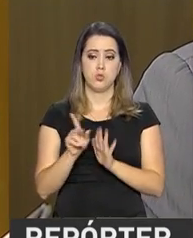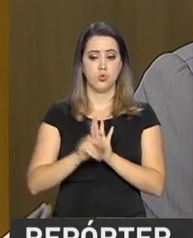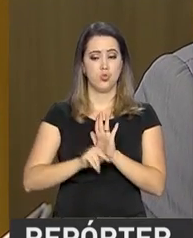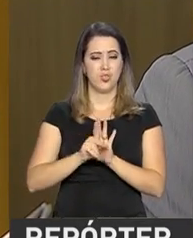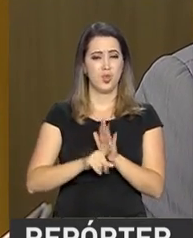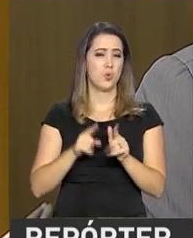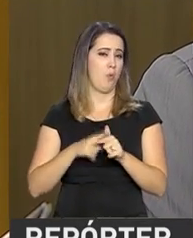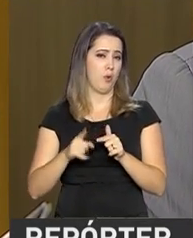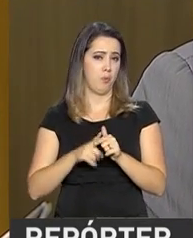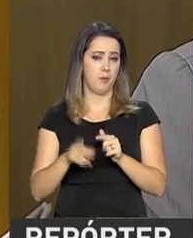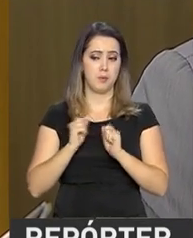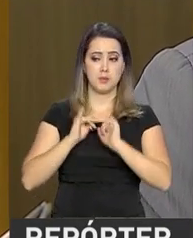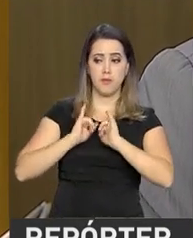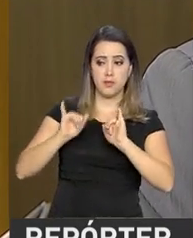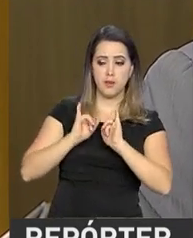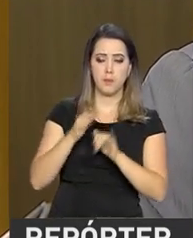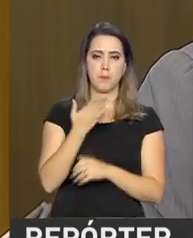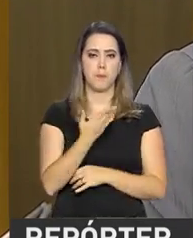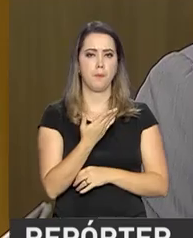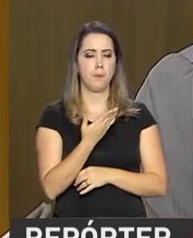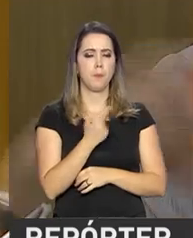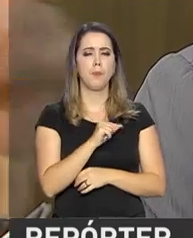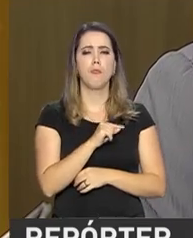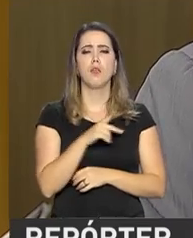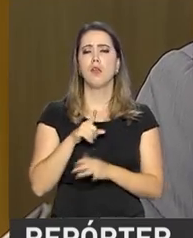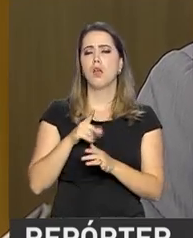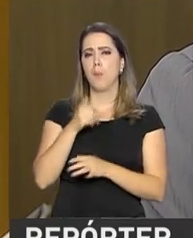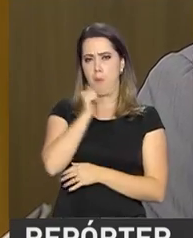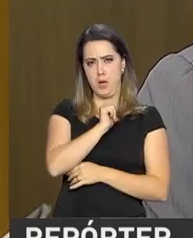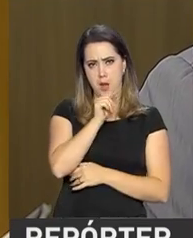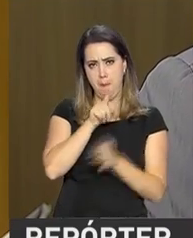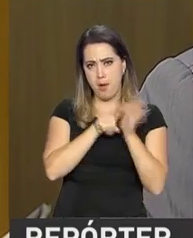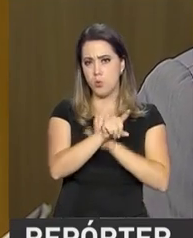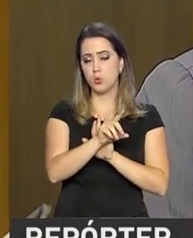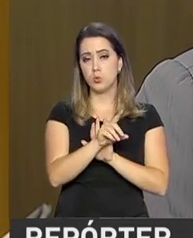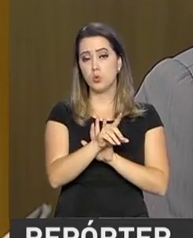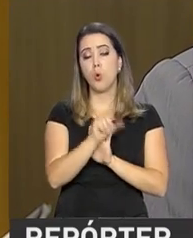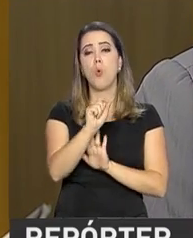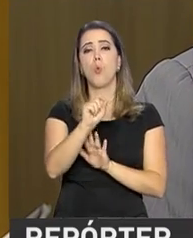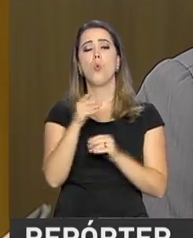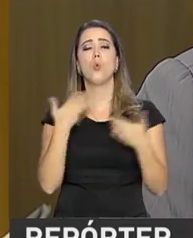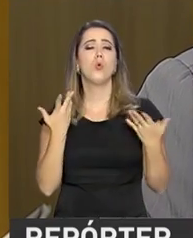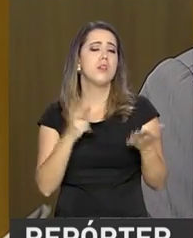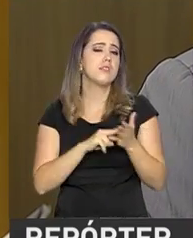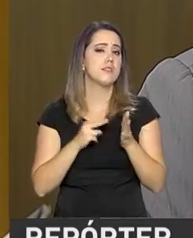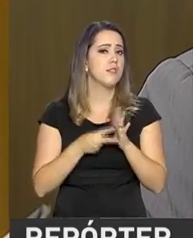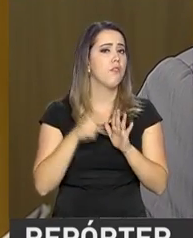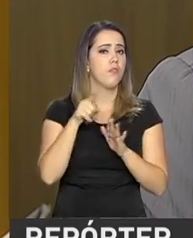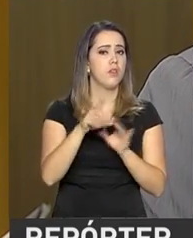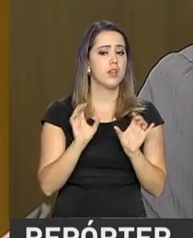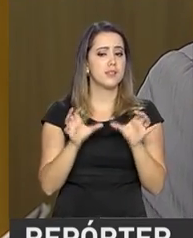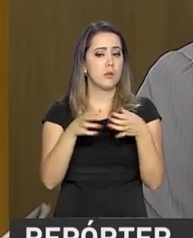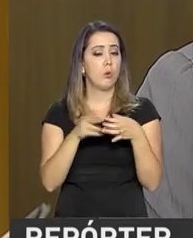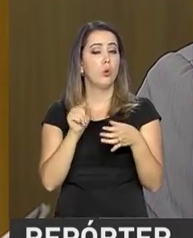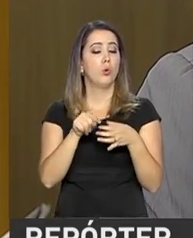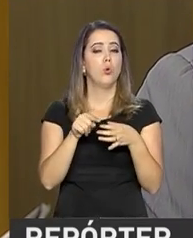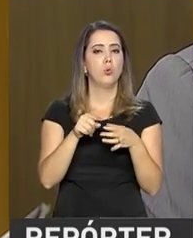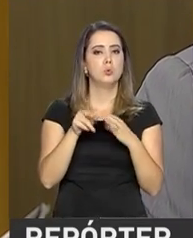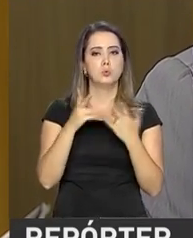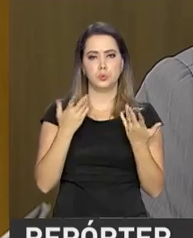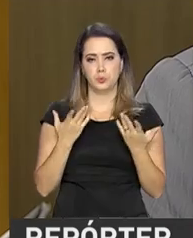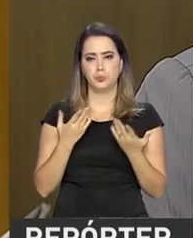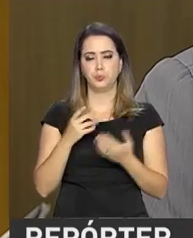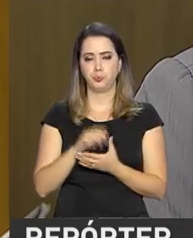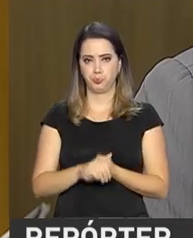observatório como é que ele está atuando então hoje saiu né a portaria já com com os membros desse desse